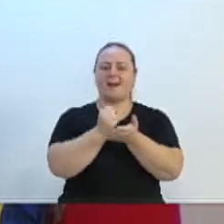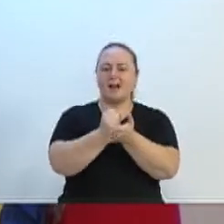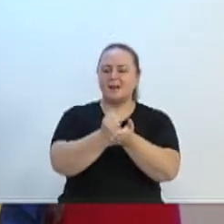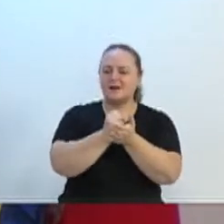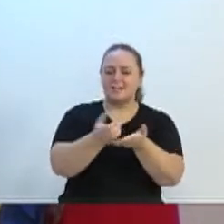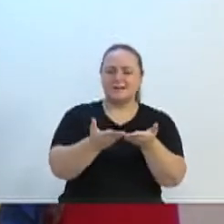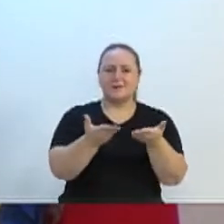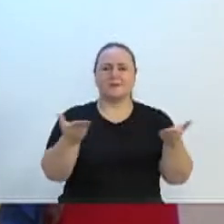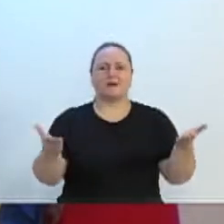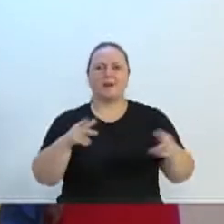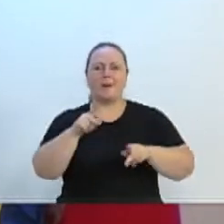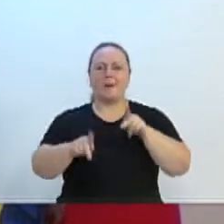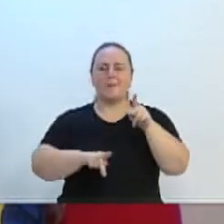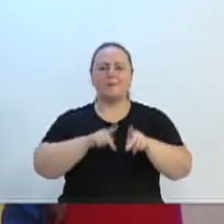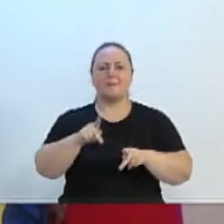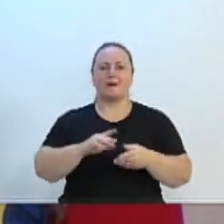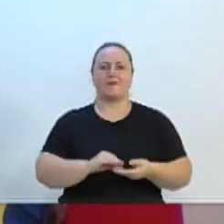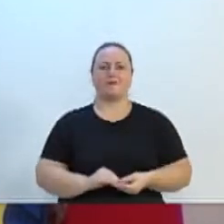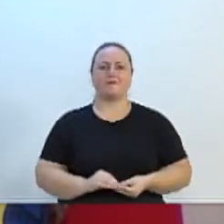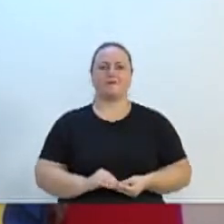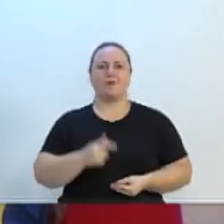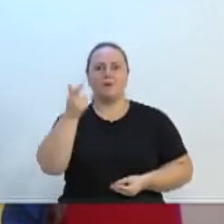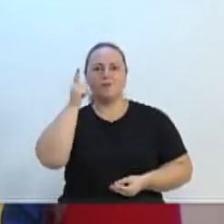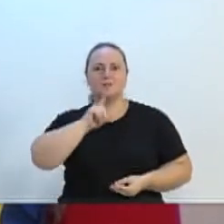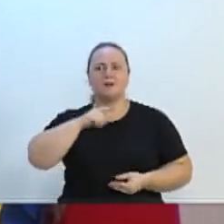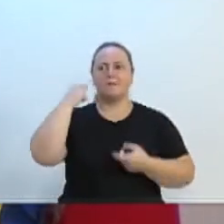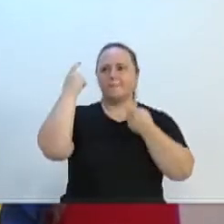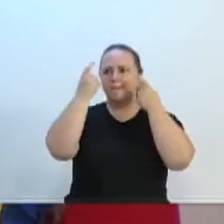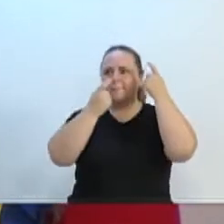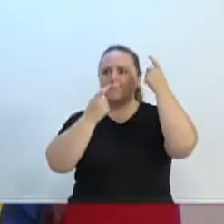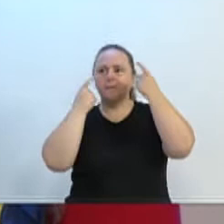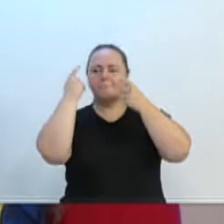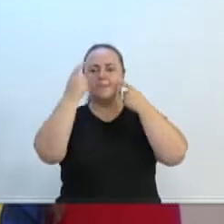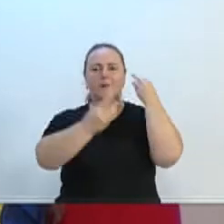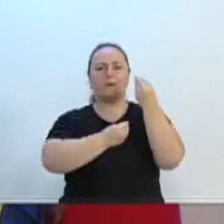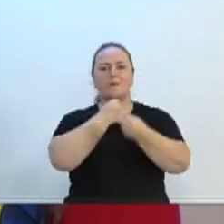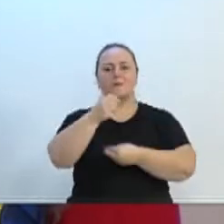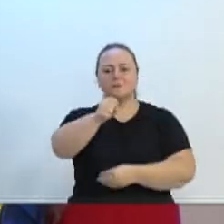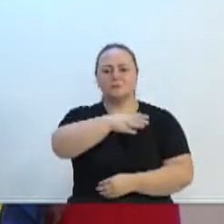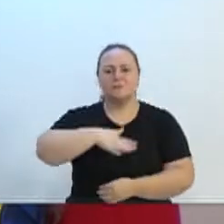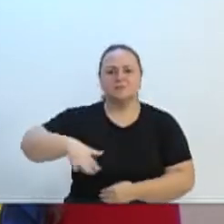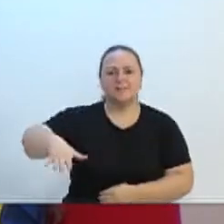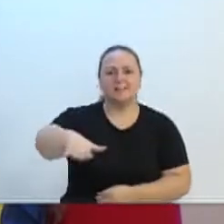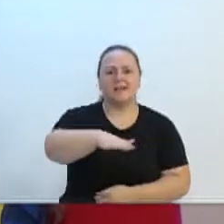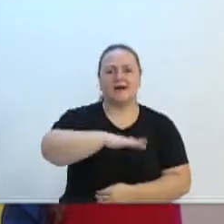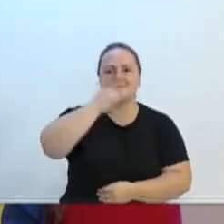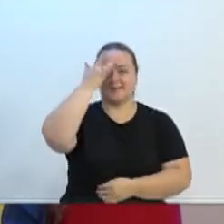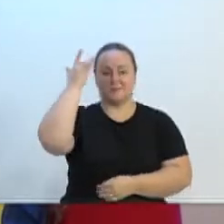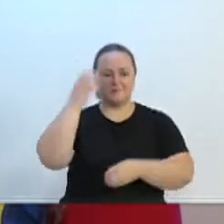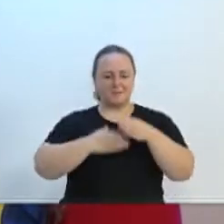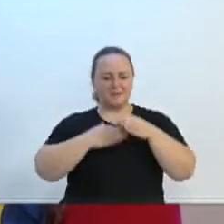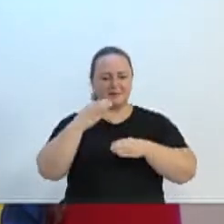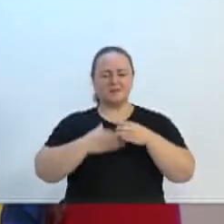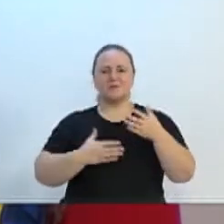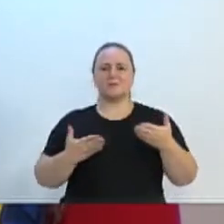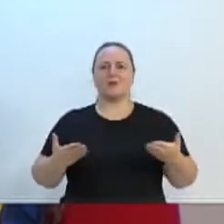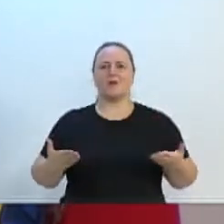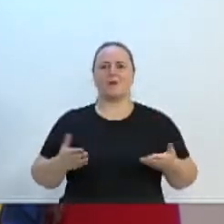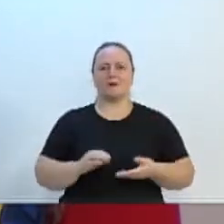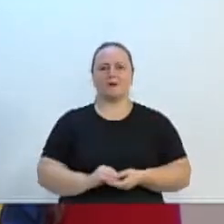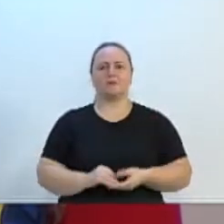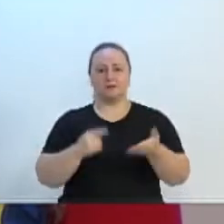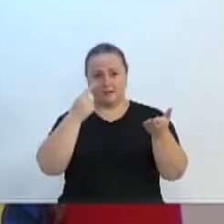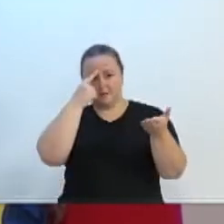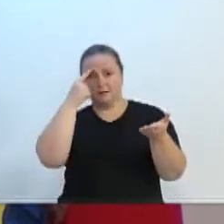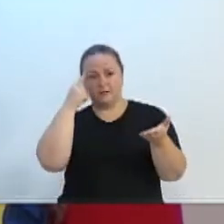pessoas, pensando na nossa sociedade, na questão dos concursados. Independente, vereadorito, o senhor é uma pessoa que analisa